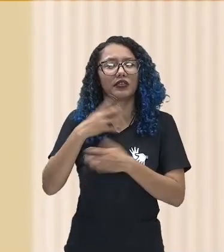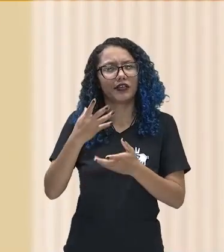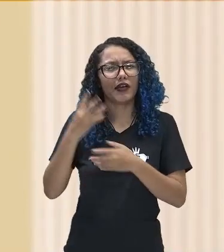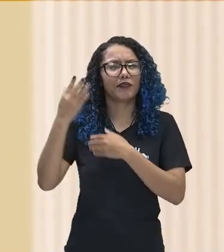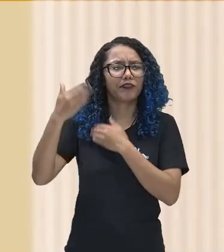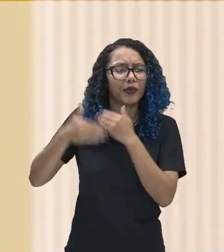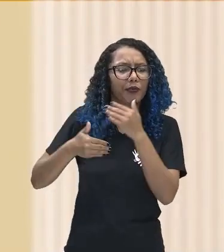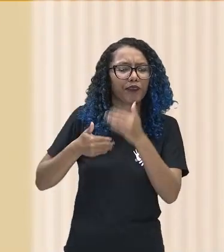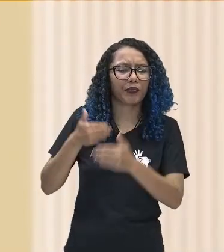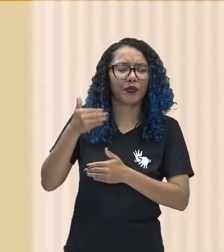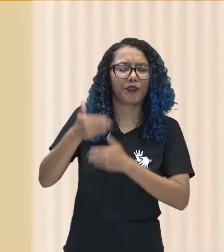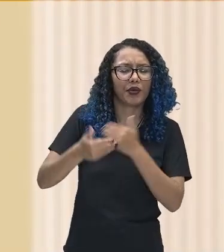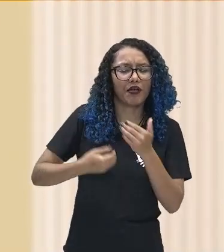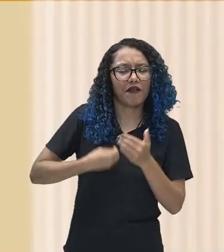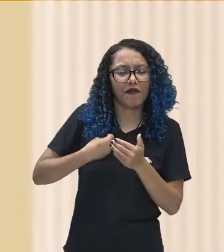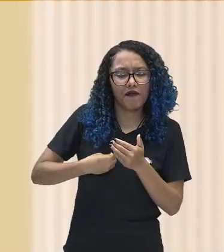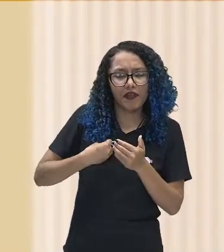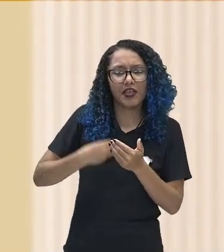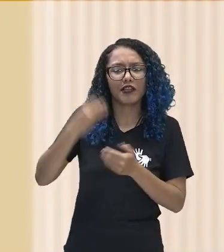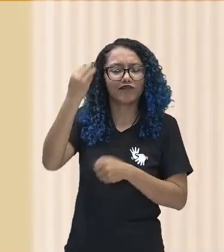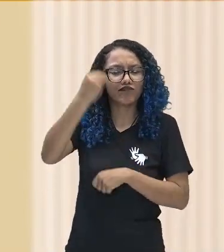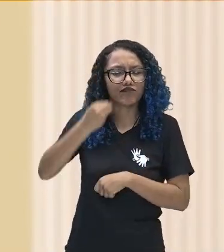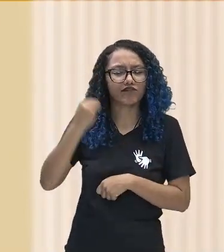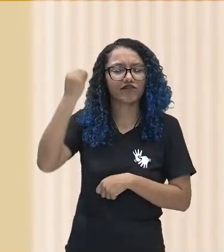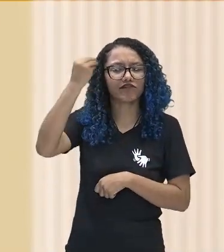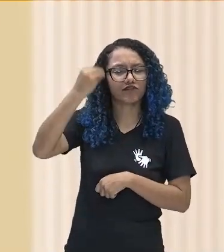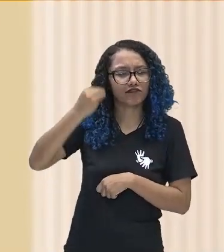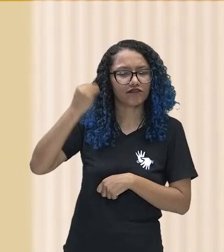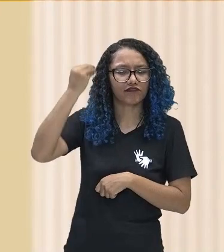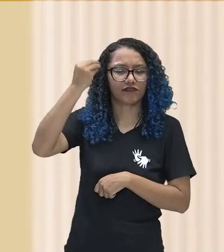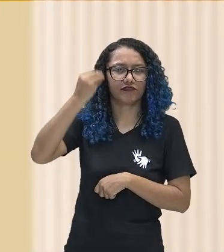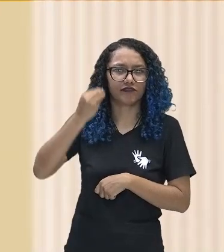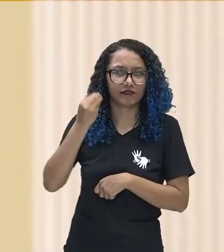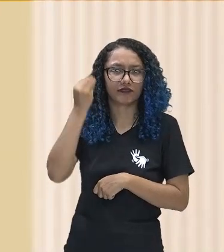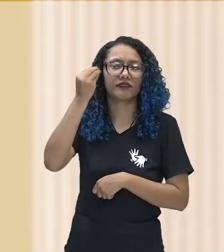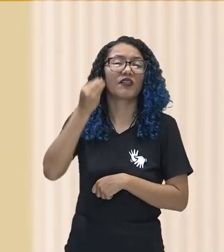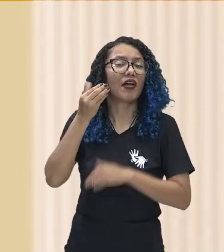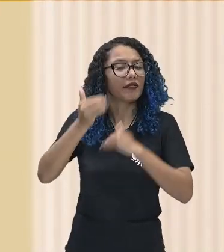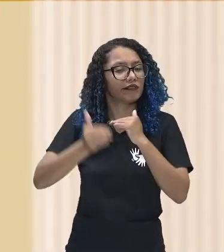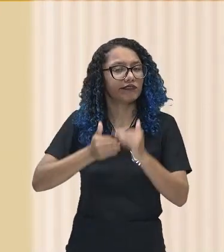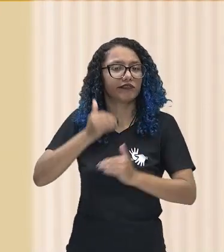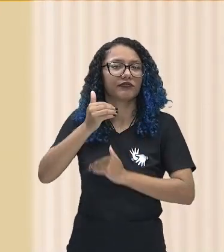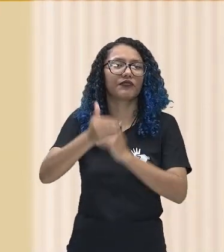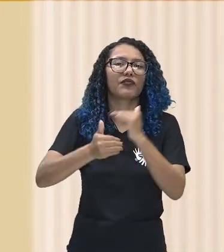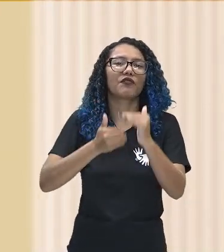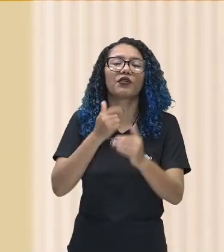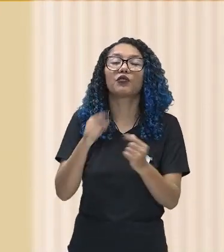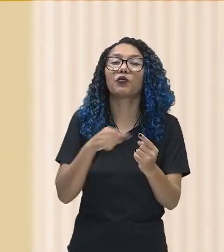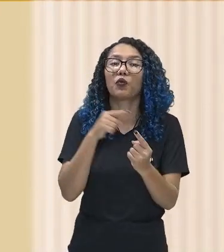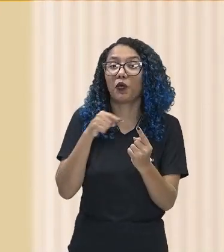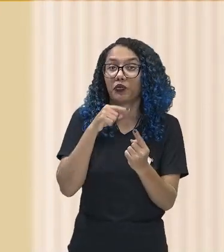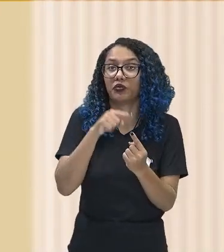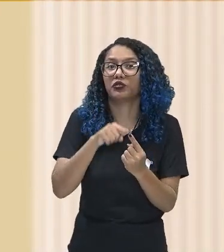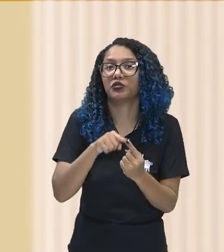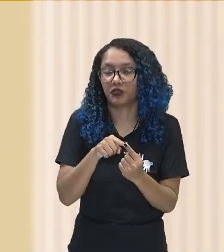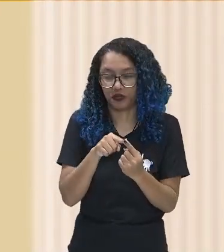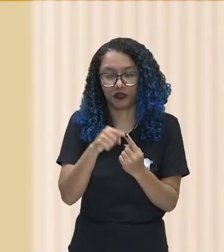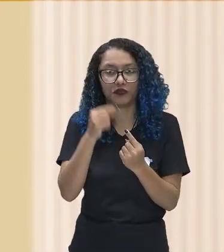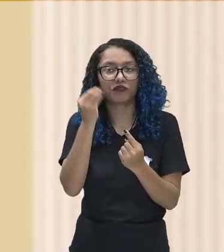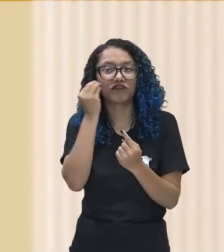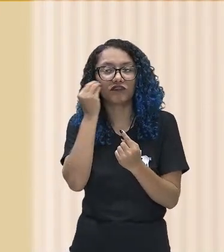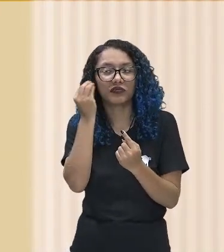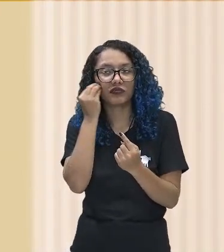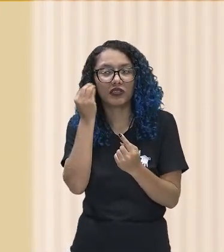acrescentando, situações, acrescentando experiências, e aí construindo esse propósito, tentando definir